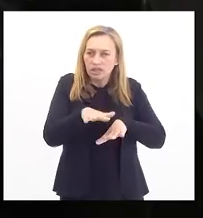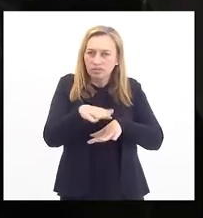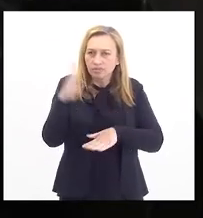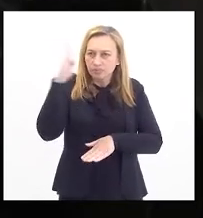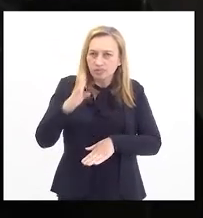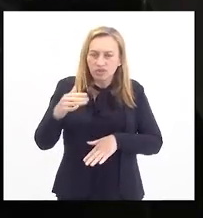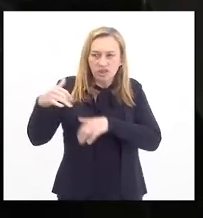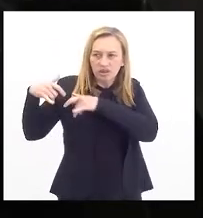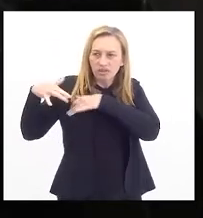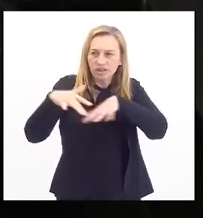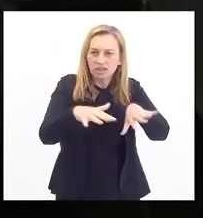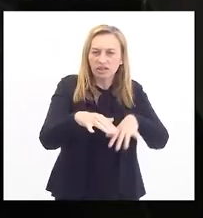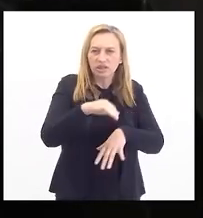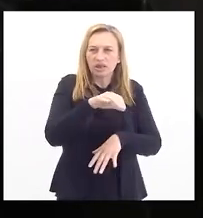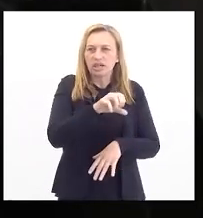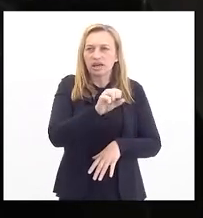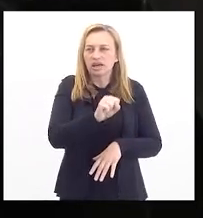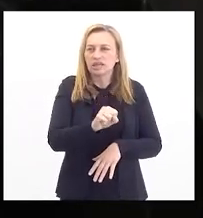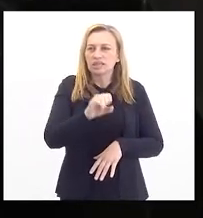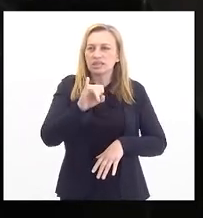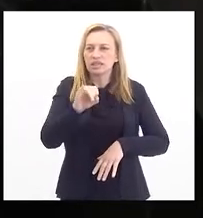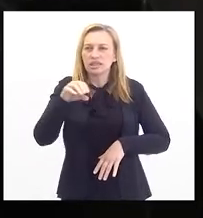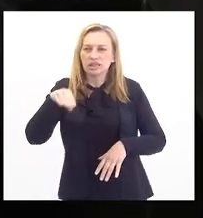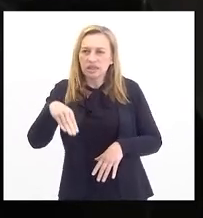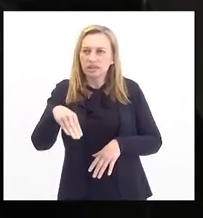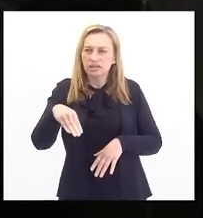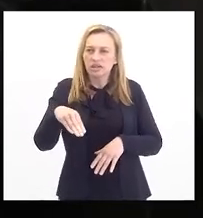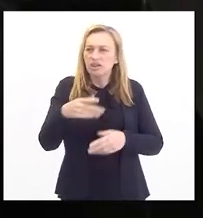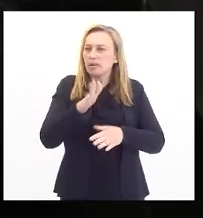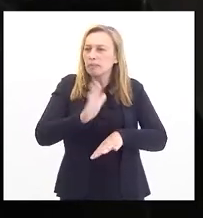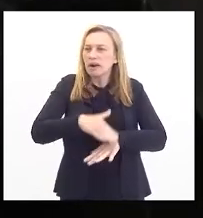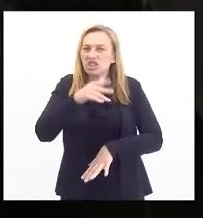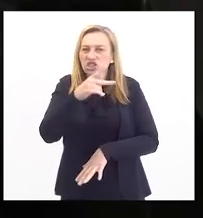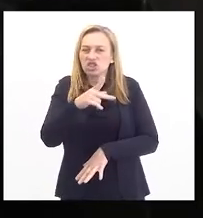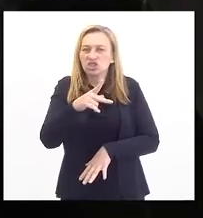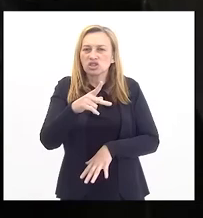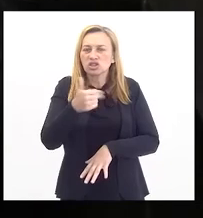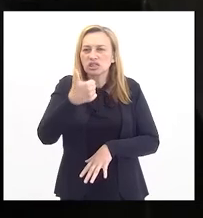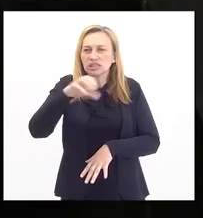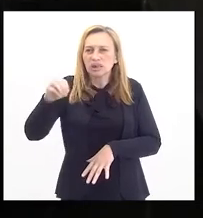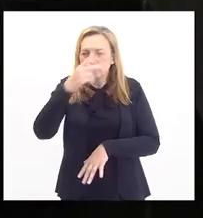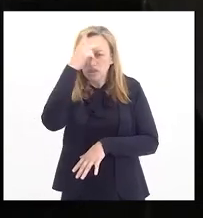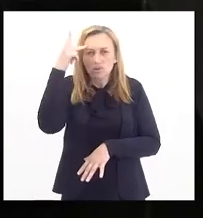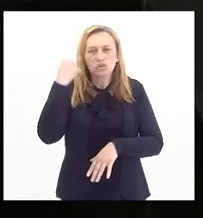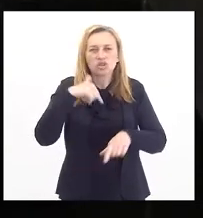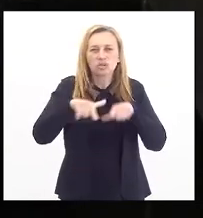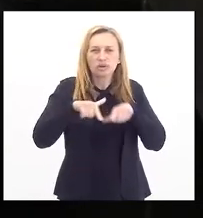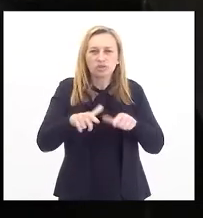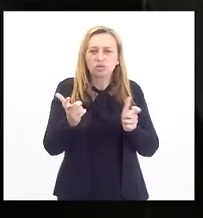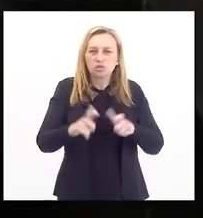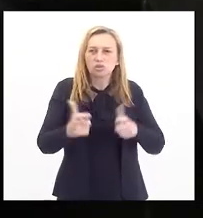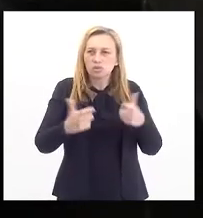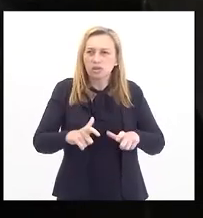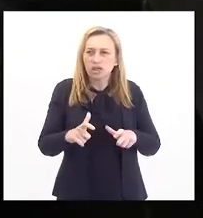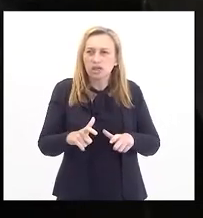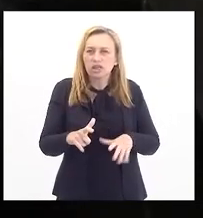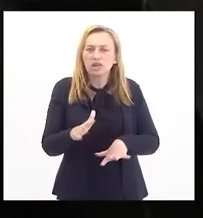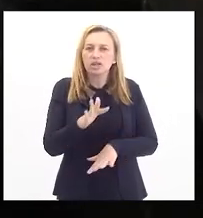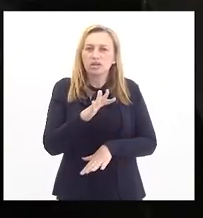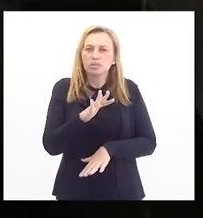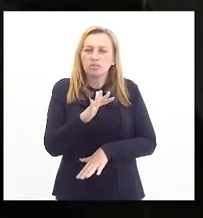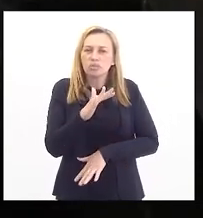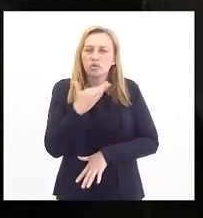CSN e deixou ferido mais de 100 trabalhadores e trabalhadoras e assassinou 3